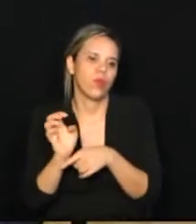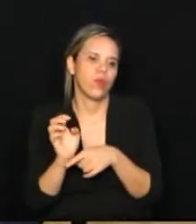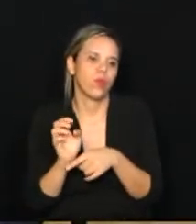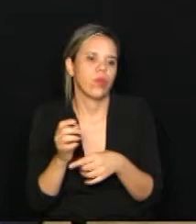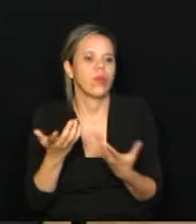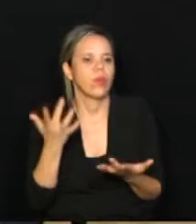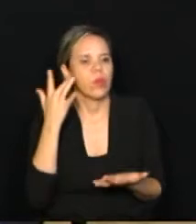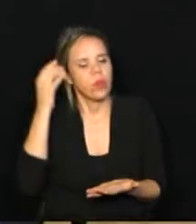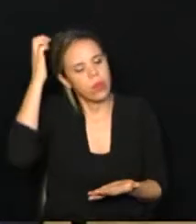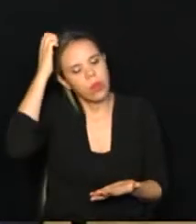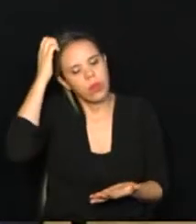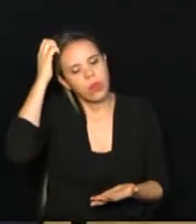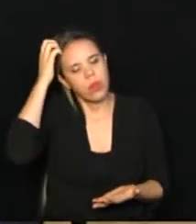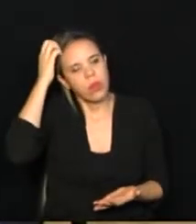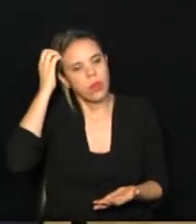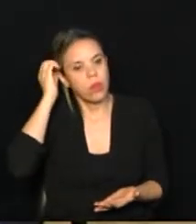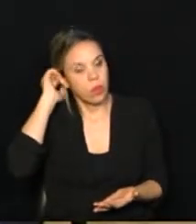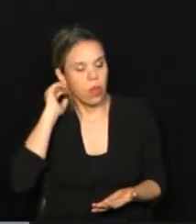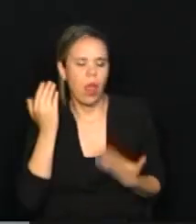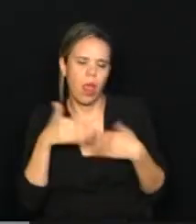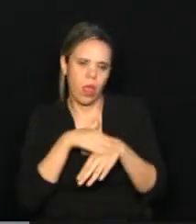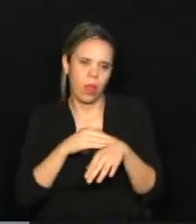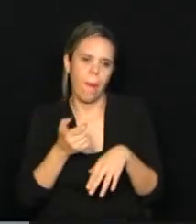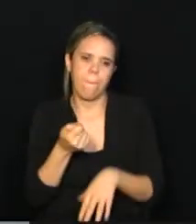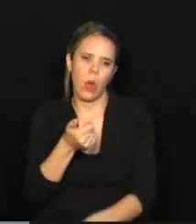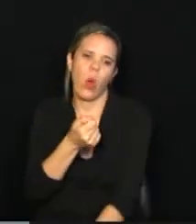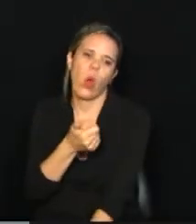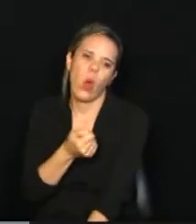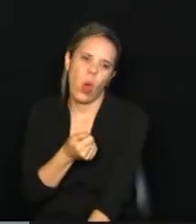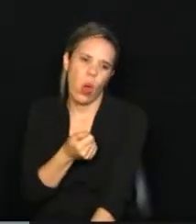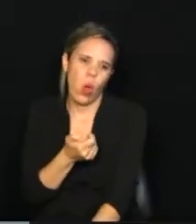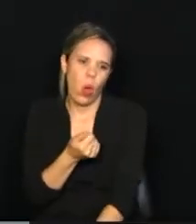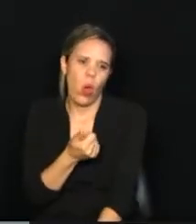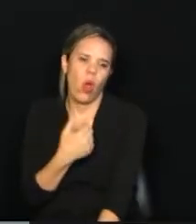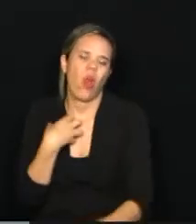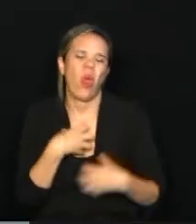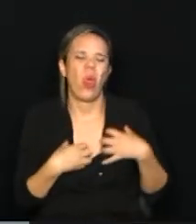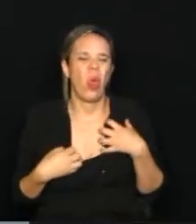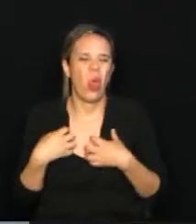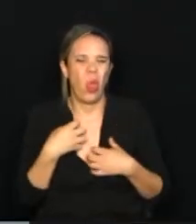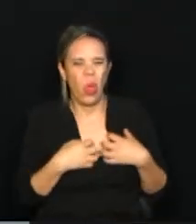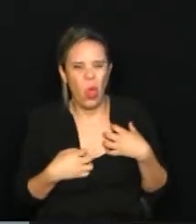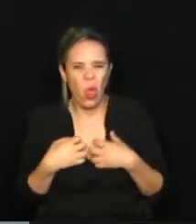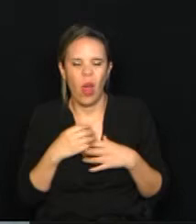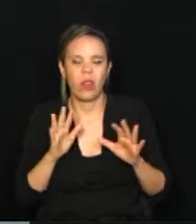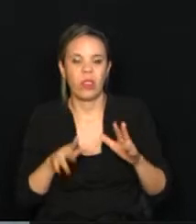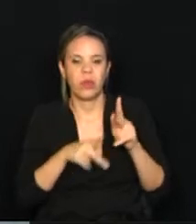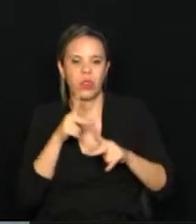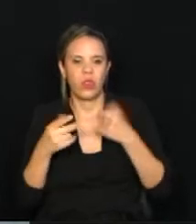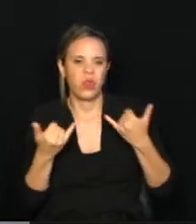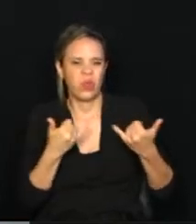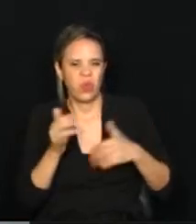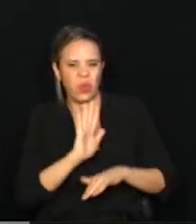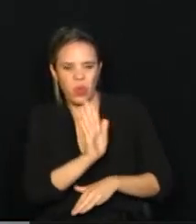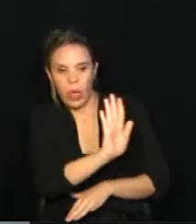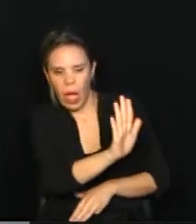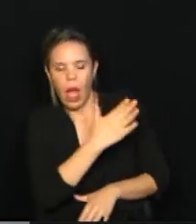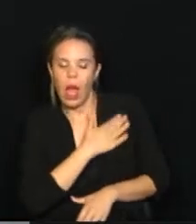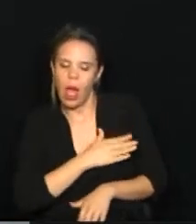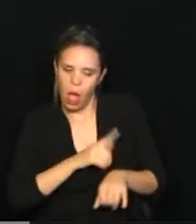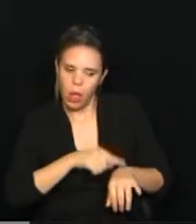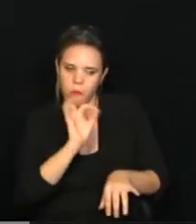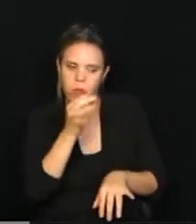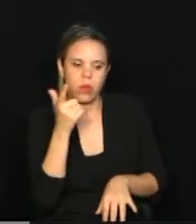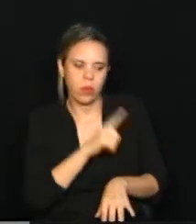times? Eu conversava pouco, era um assunto que me incomodava bastante, mas muitas pessoas falavam, não, calma, vai chegar a sua